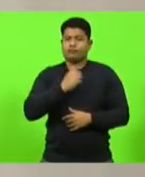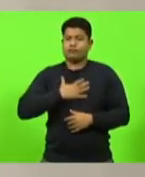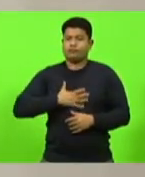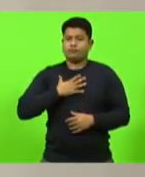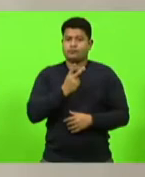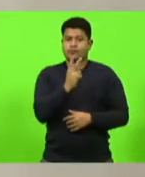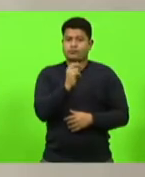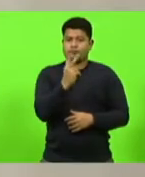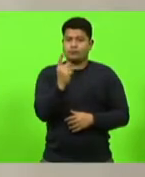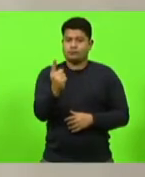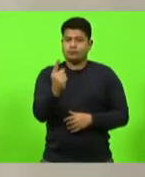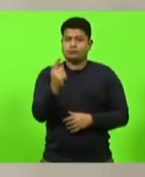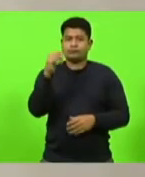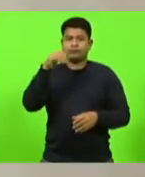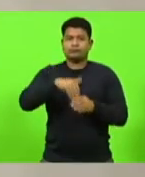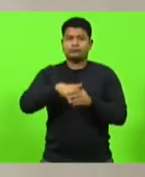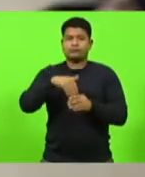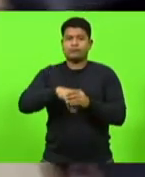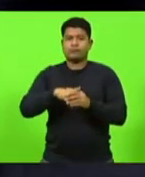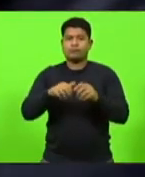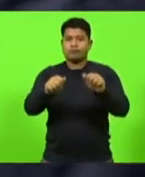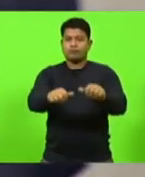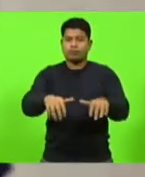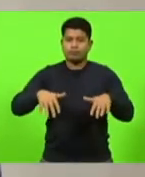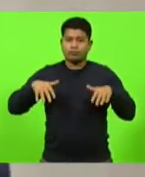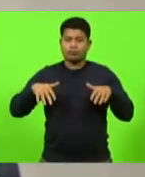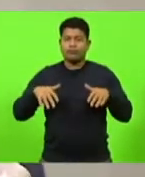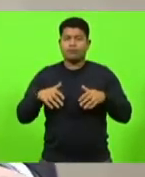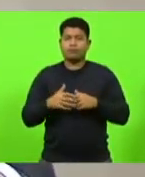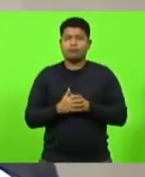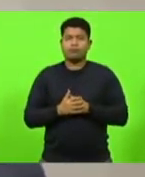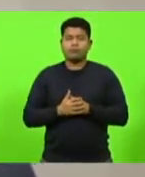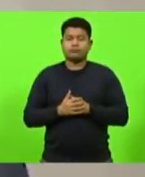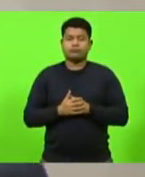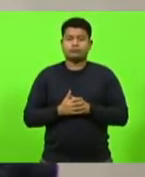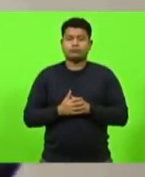4/8/2021, votação em plenário.